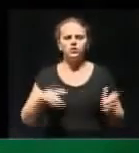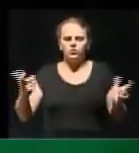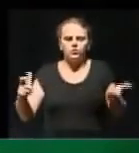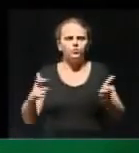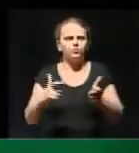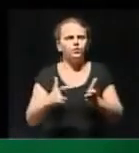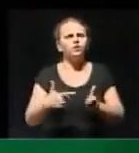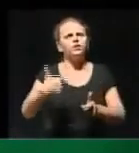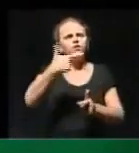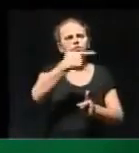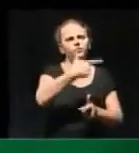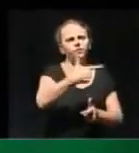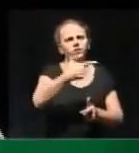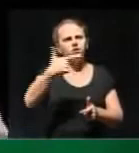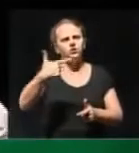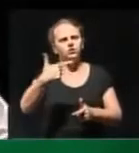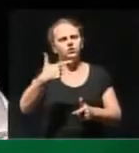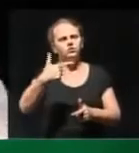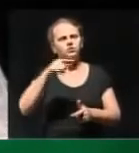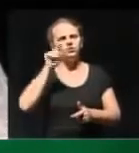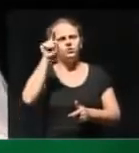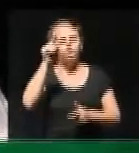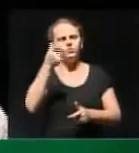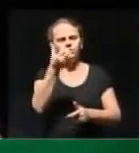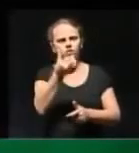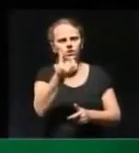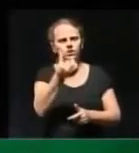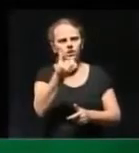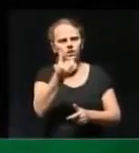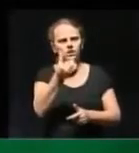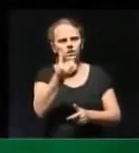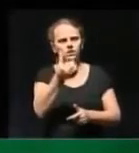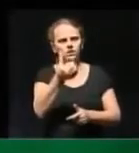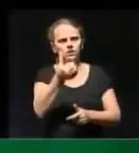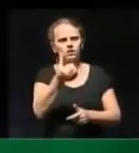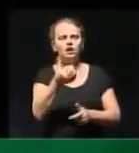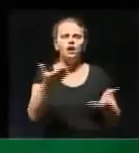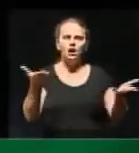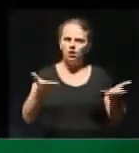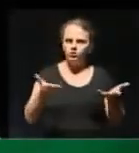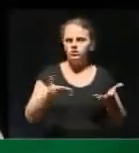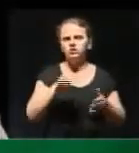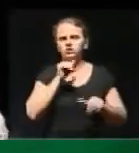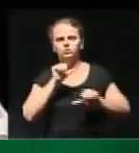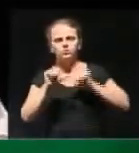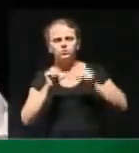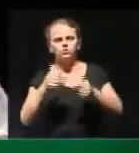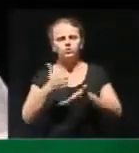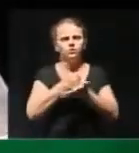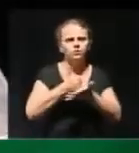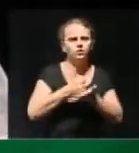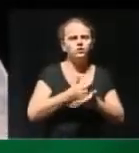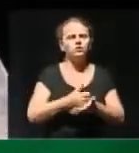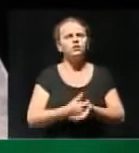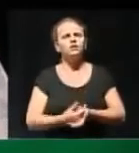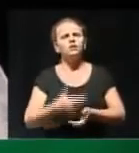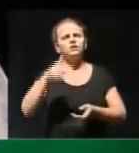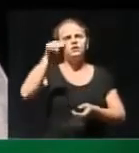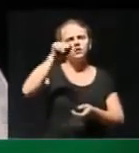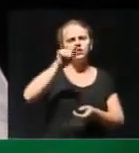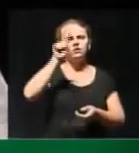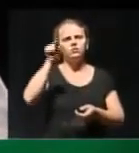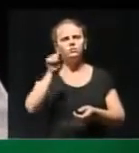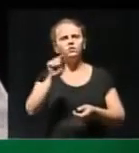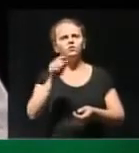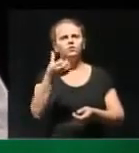utilizaram placebo para 7,6 nas mães que utilizaram azidovudina. Foram dados bastante impactantes, mostrando uma